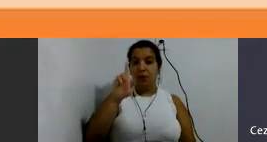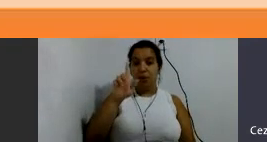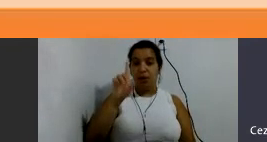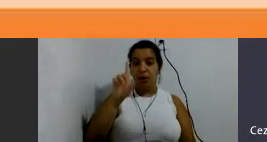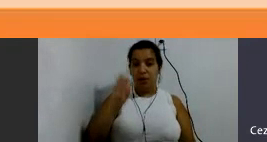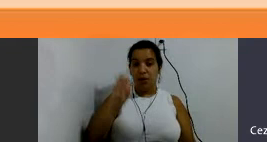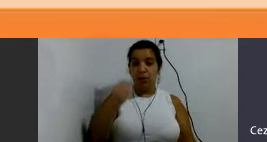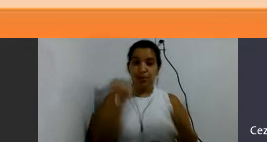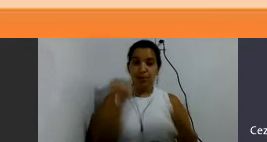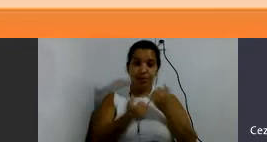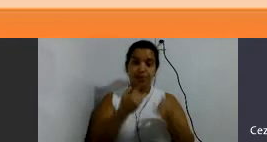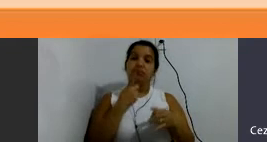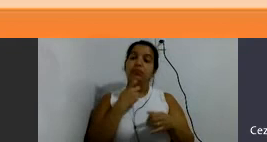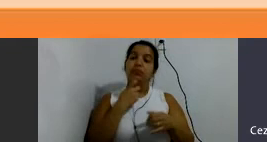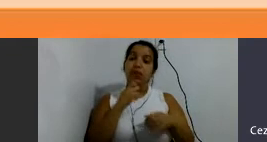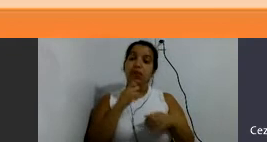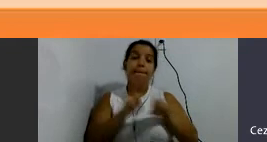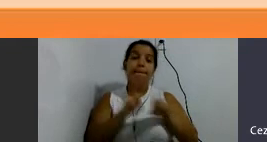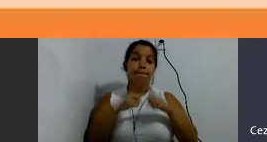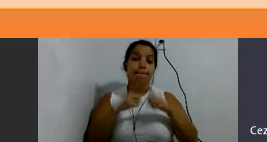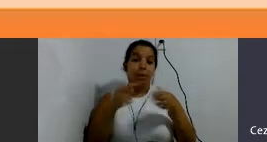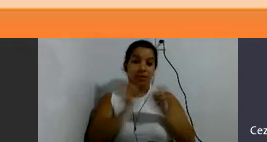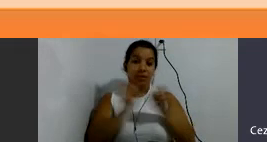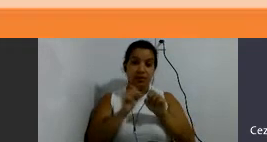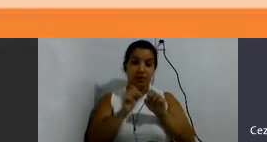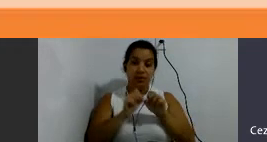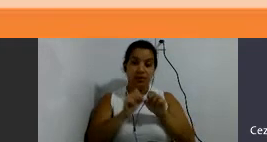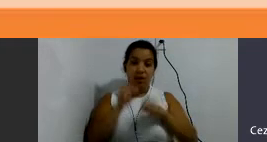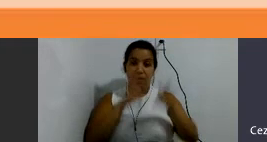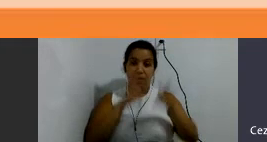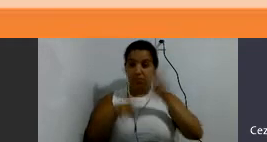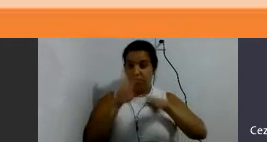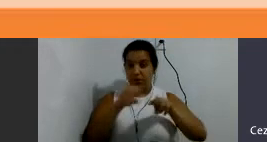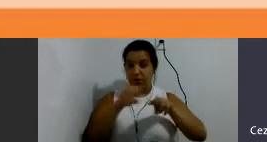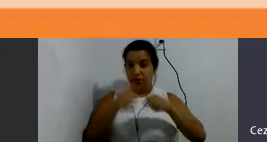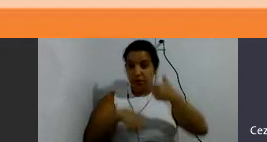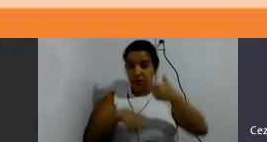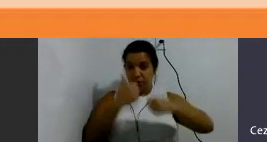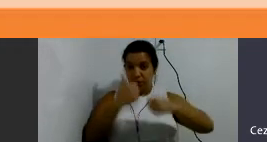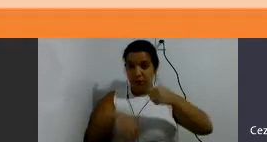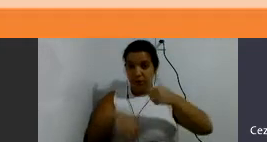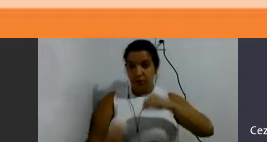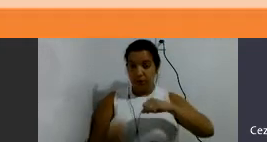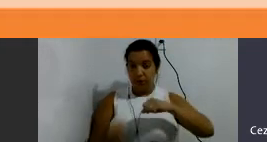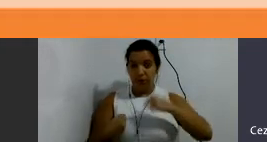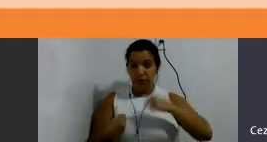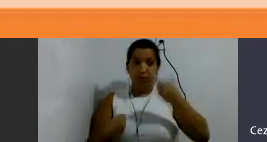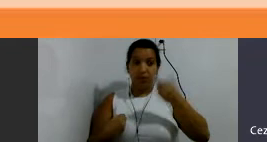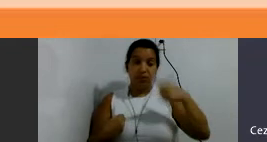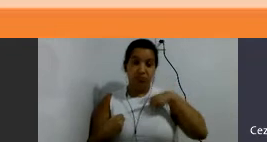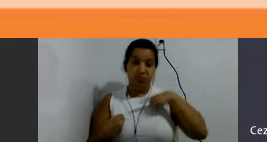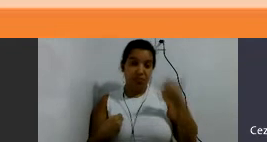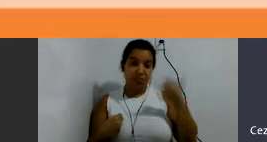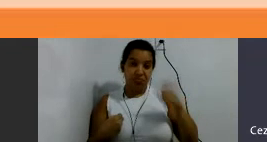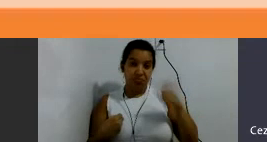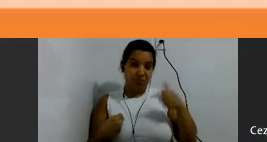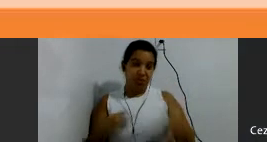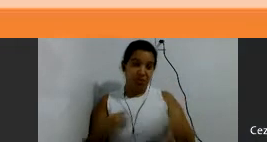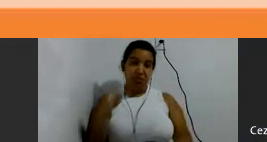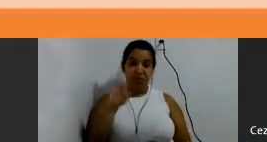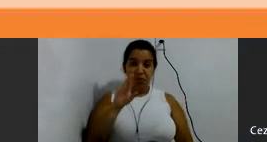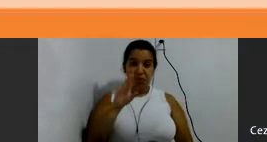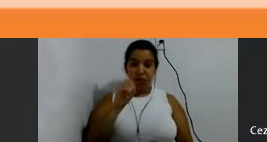hemograma, só que aí a gente vai fazer uma análise qualitativa, presença ou ausência de trofozoítos.